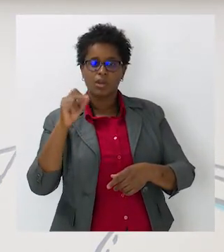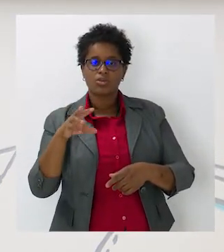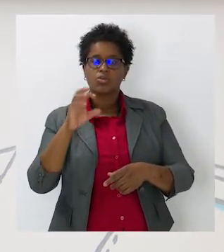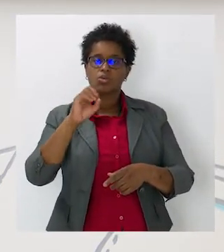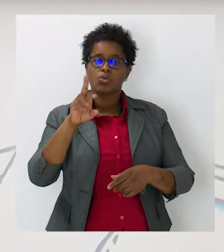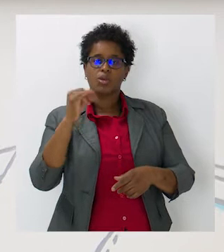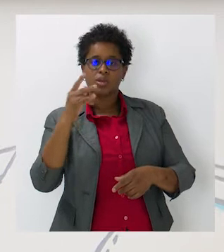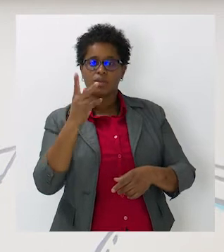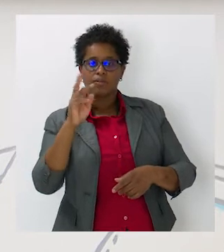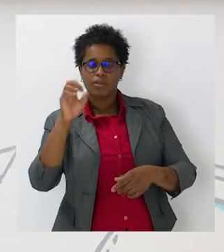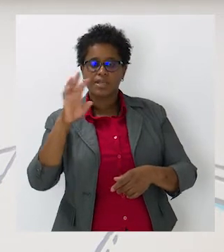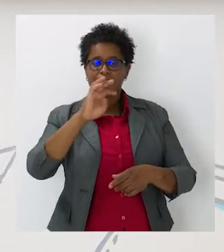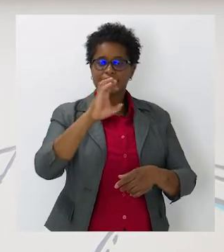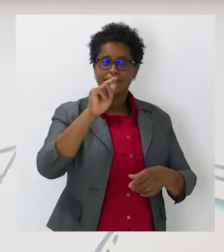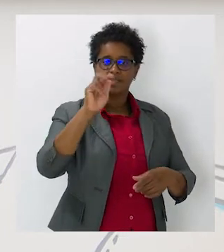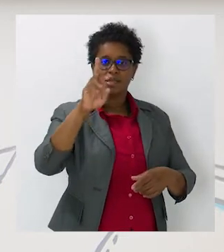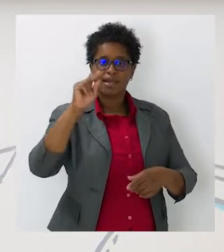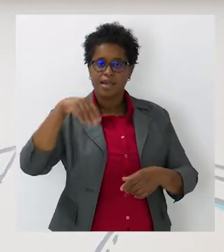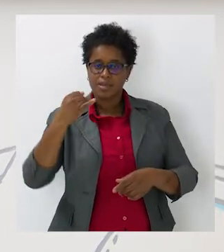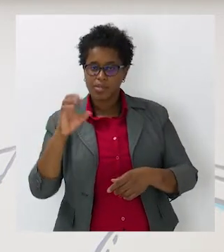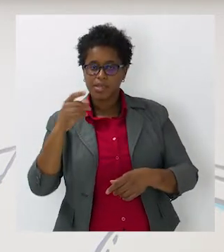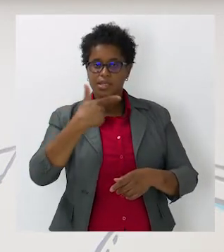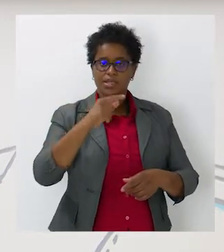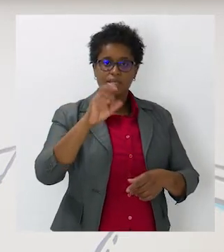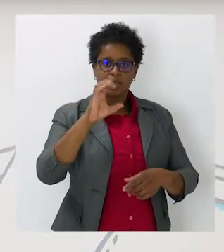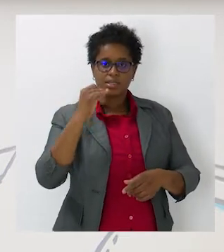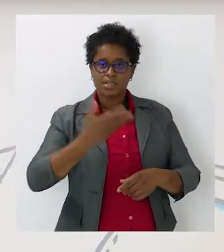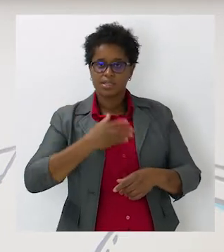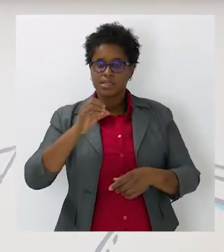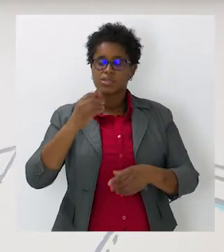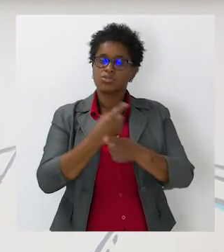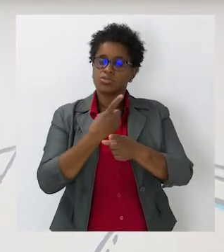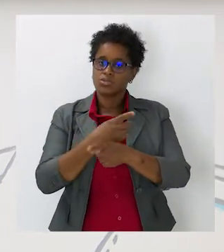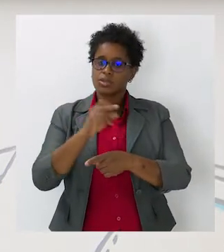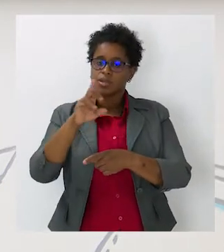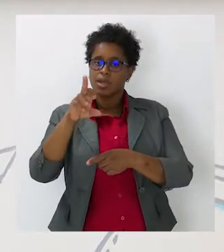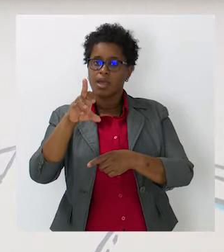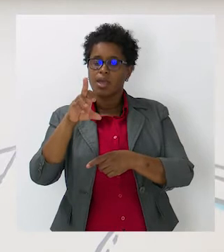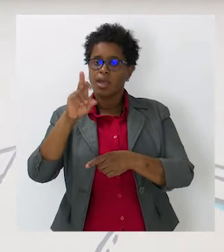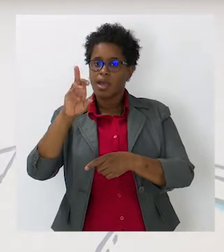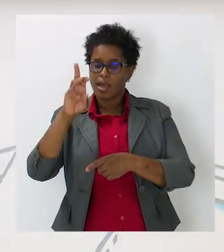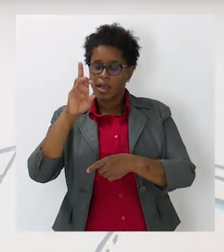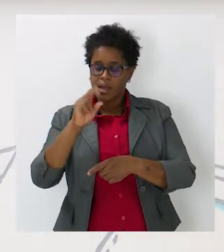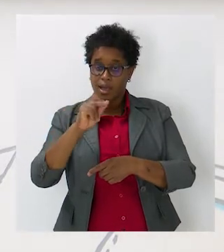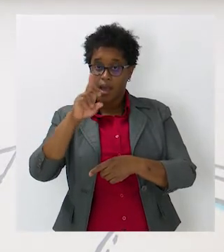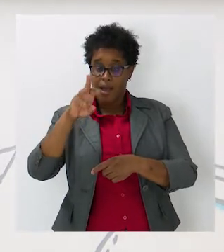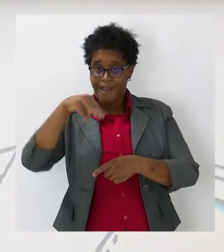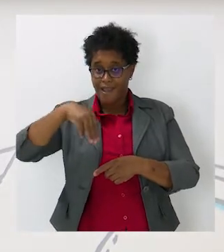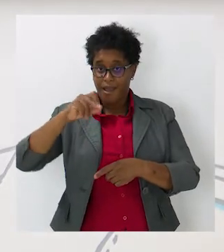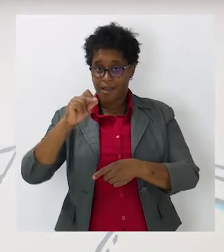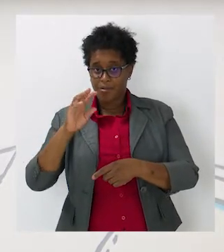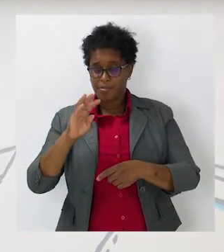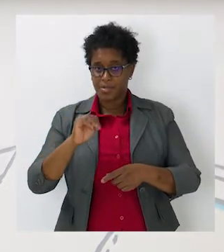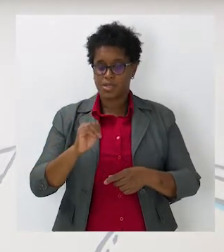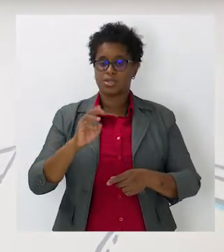orvesaria, cerâmica, tecidos, utensílios, armas. Estão a